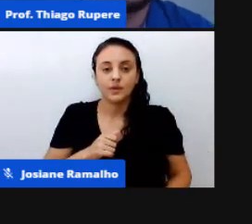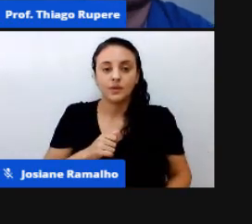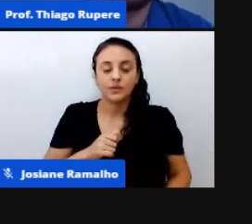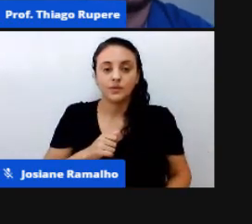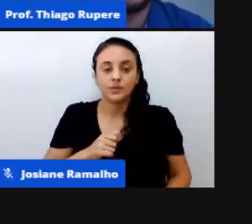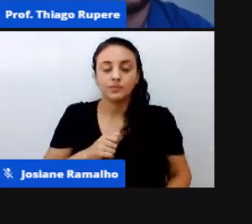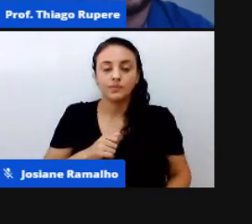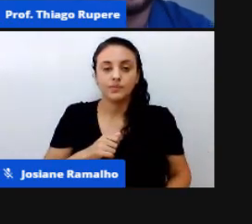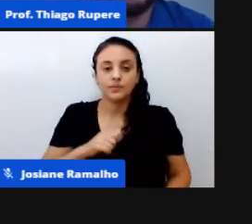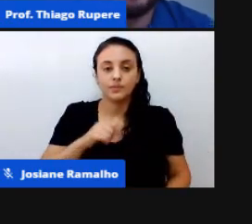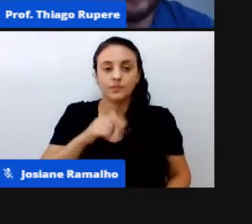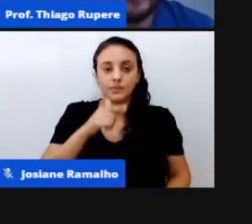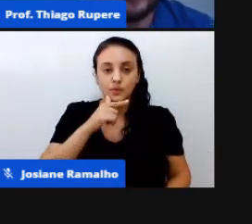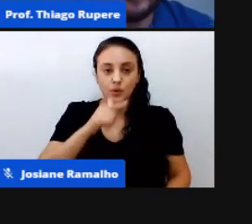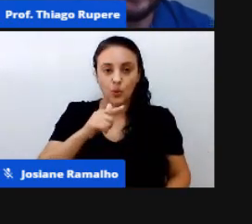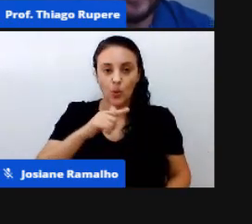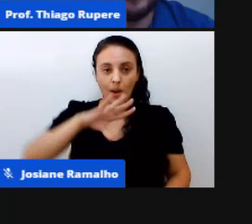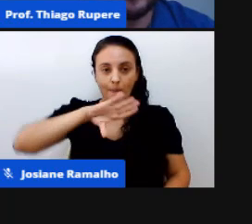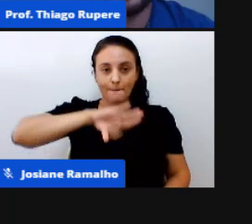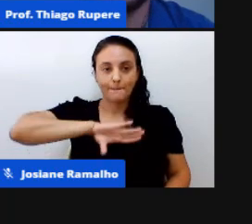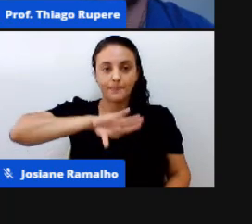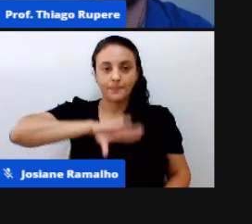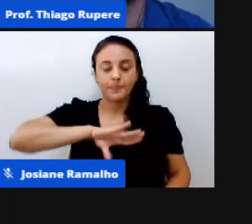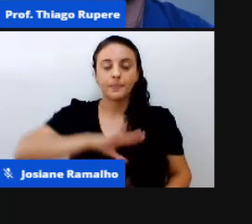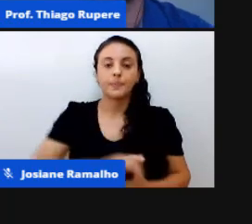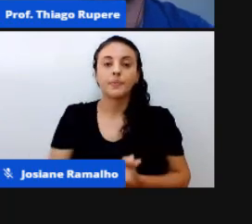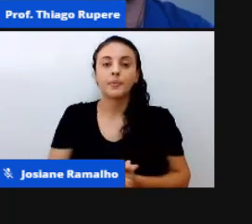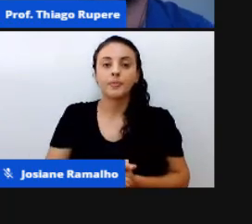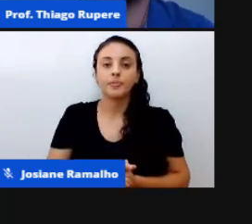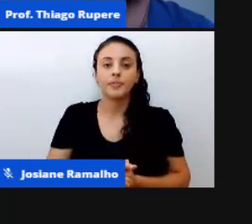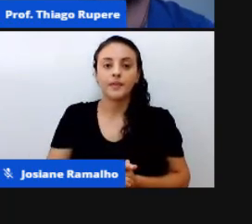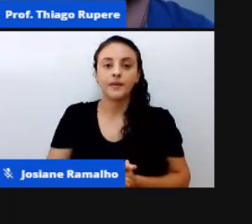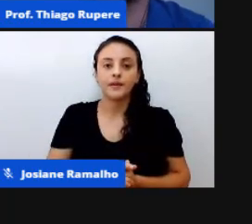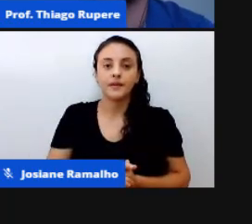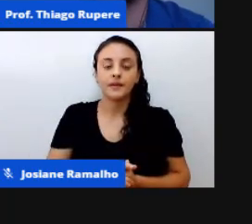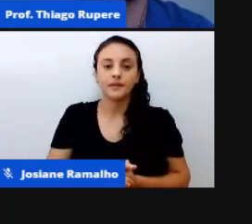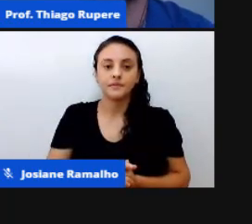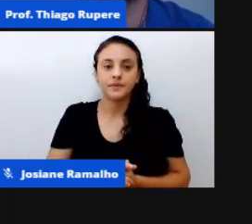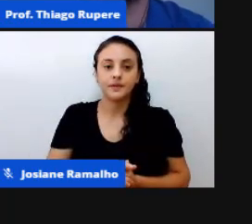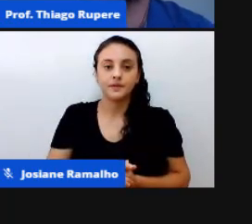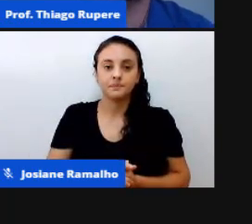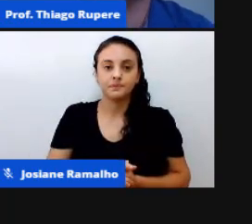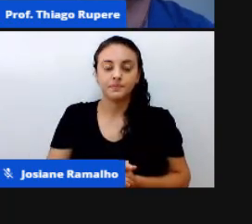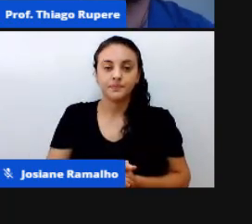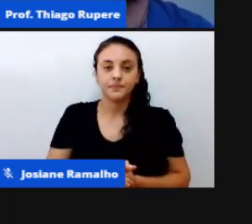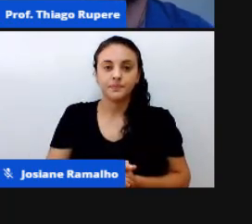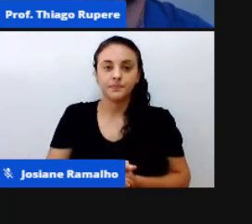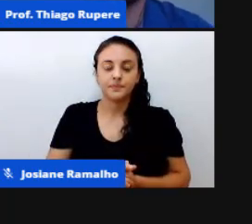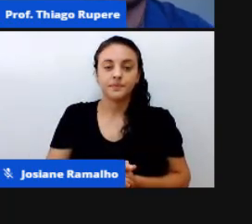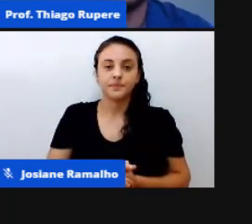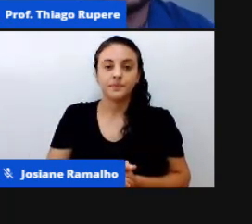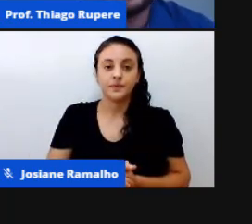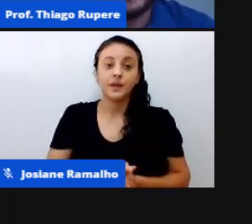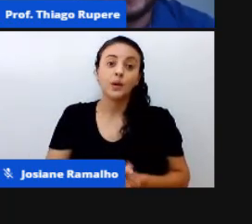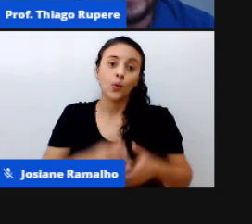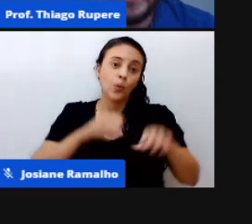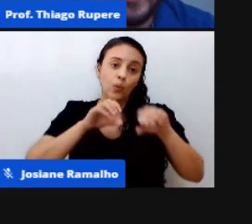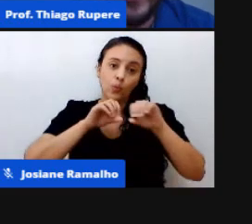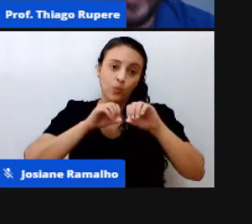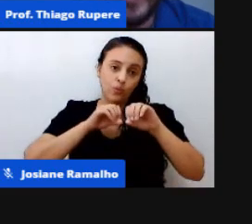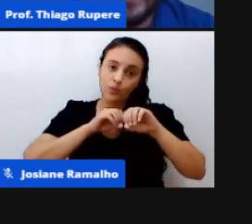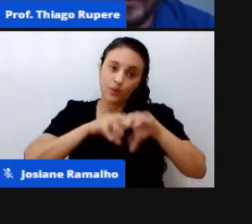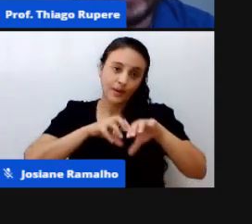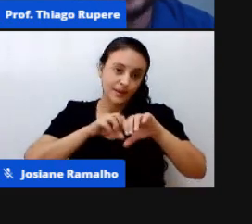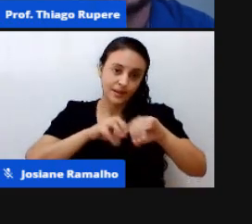Nós temos agora, devido a motivos óbvios, né, o ensino tem sido